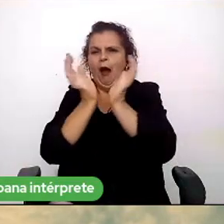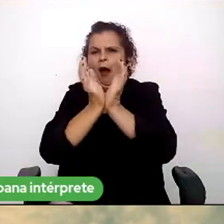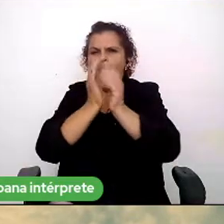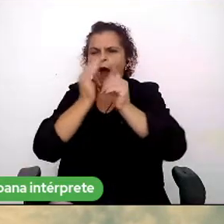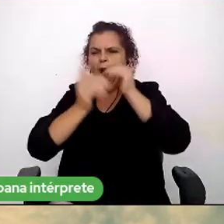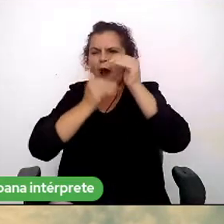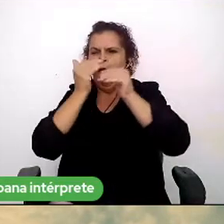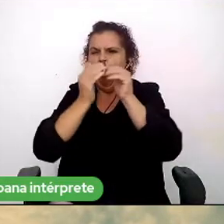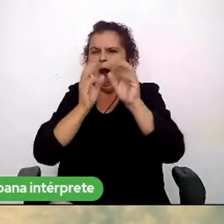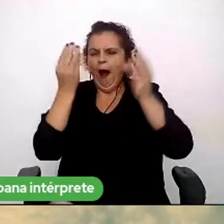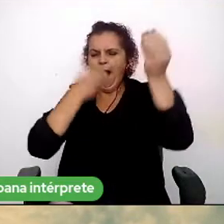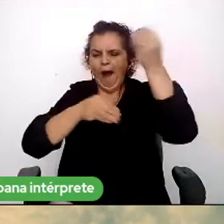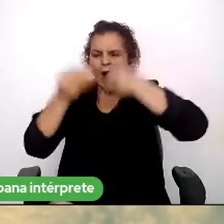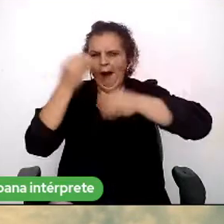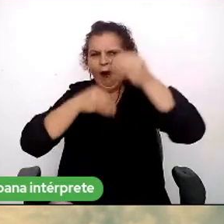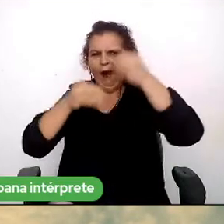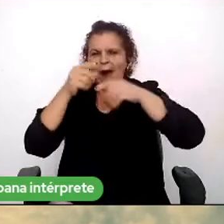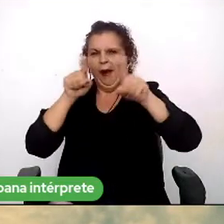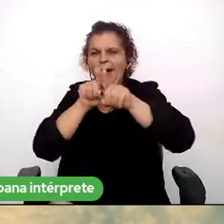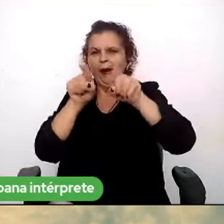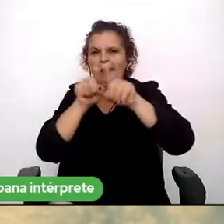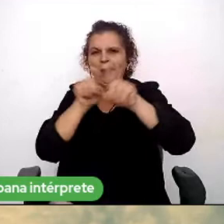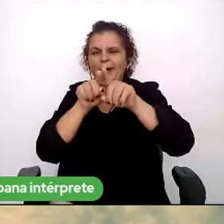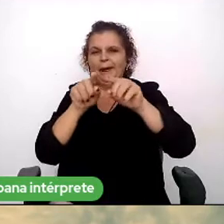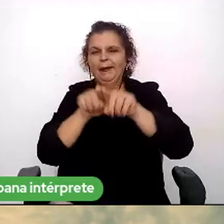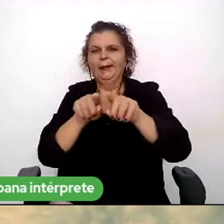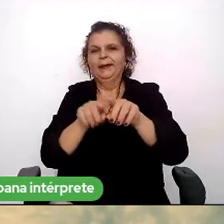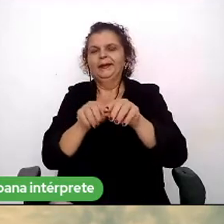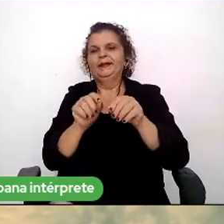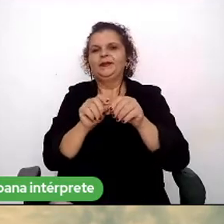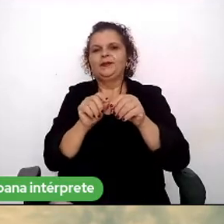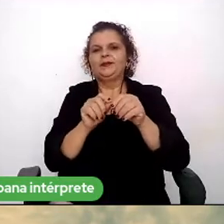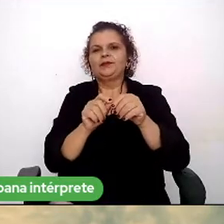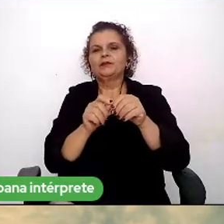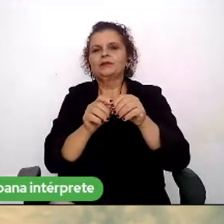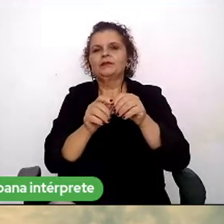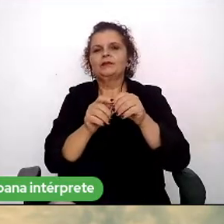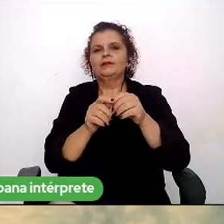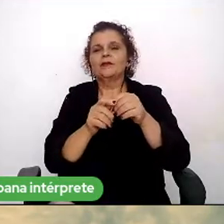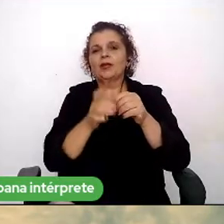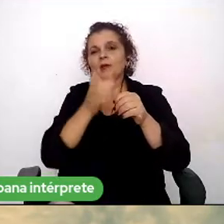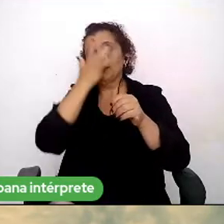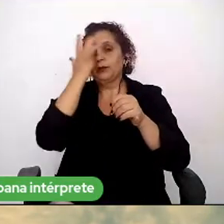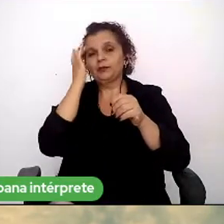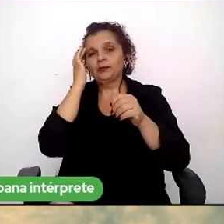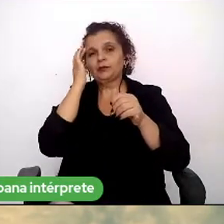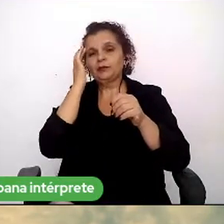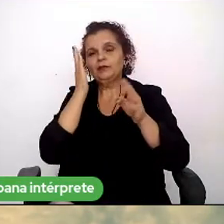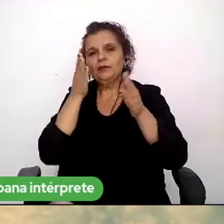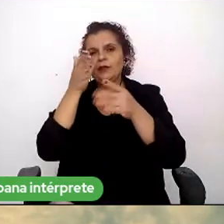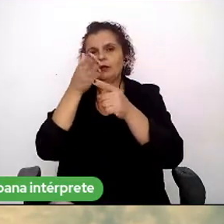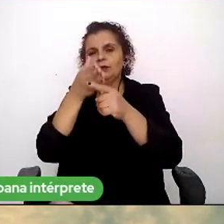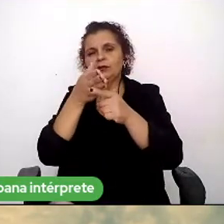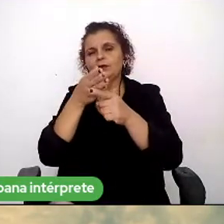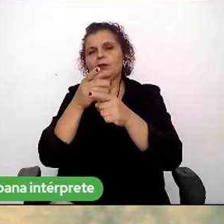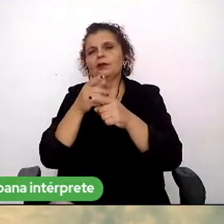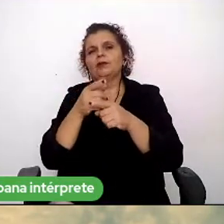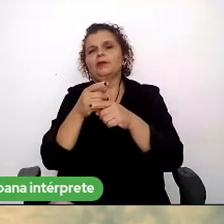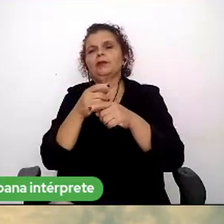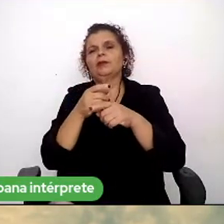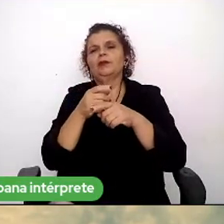time de desenvolvimento, né? São as pessoas que estão diretamente envolvidas com